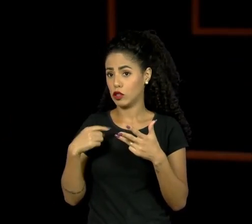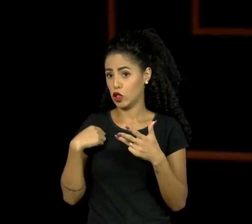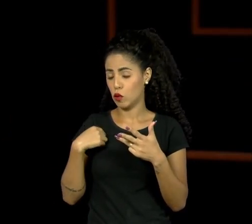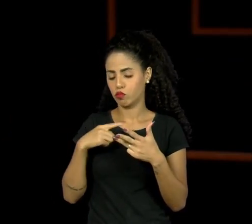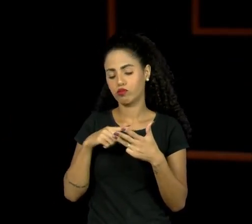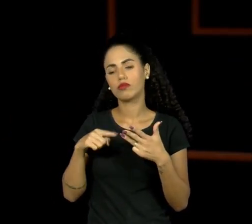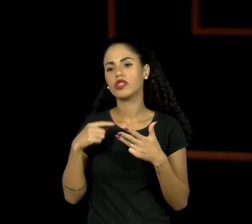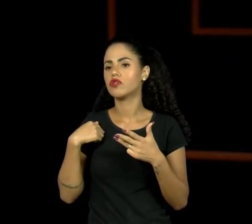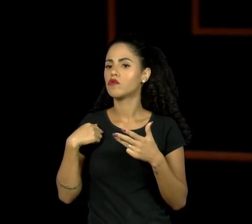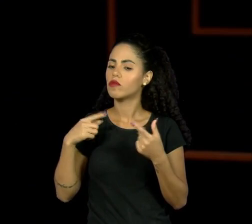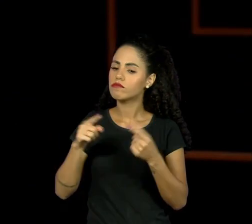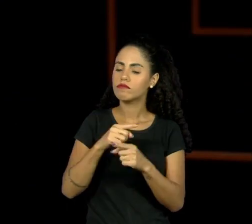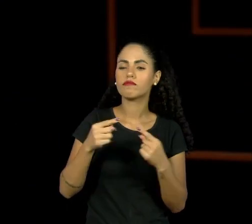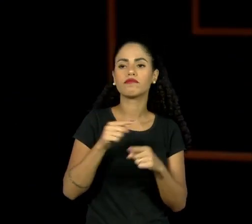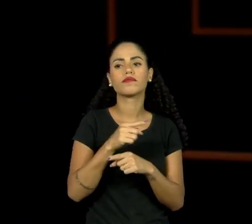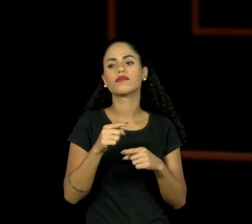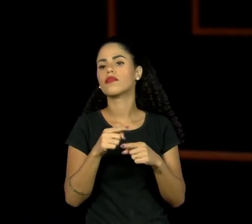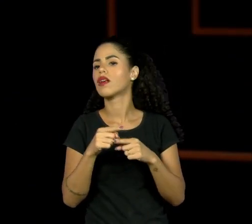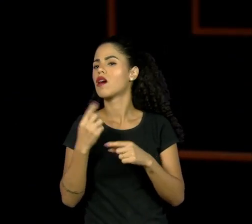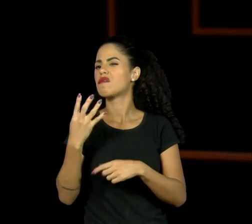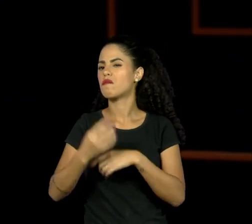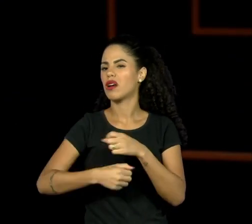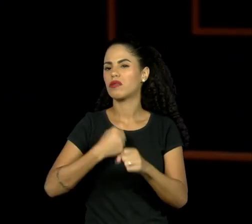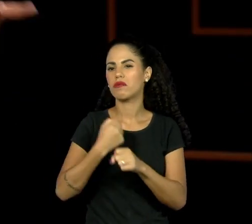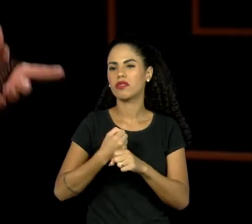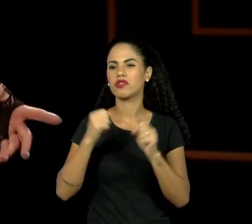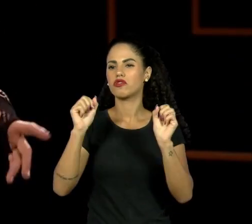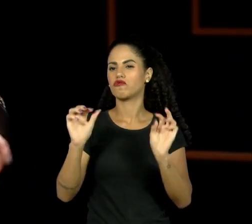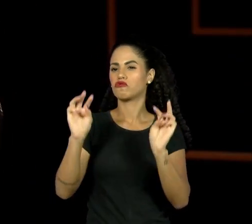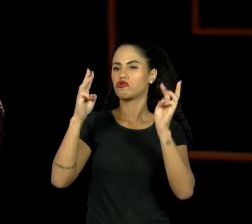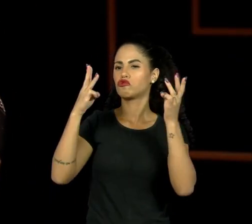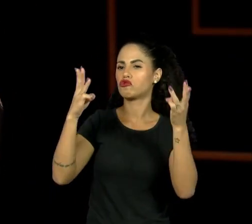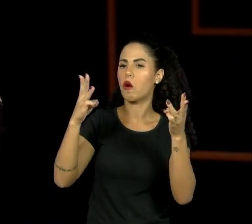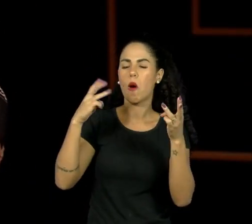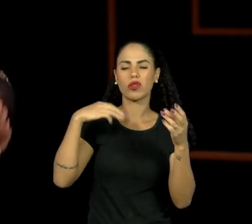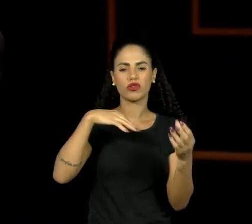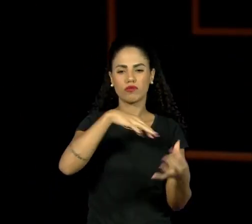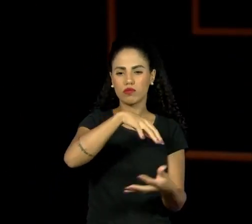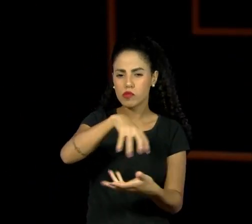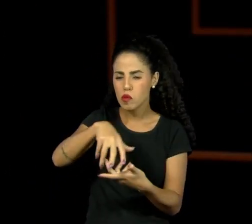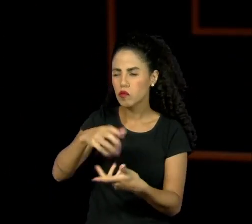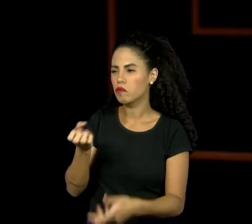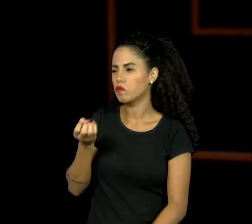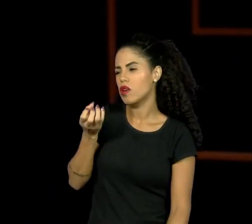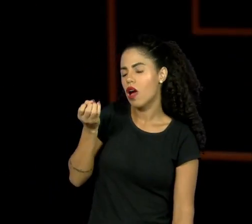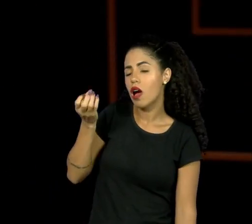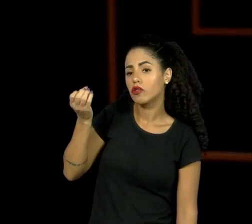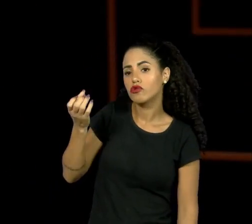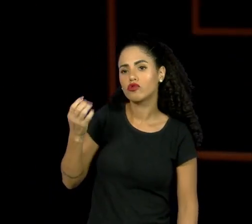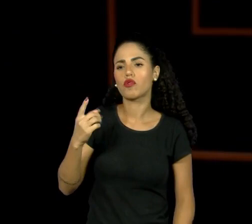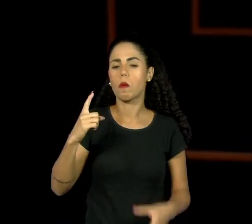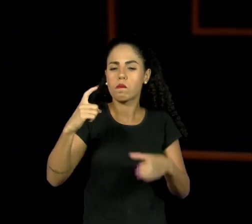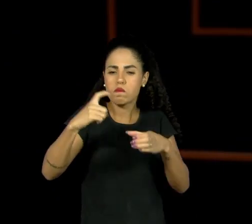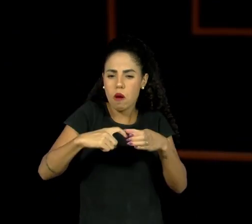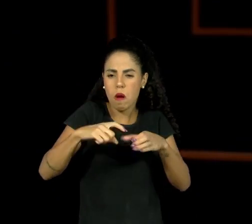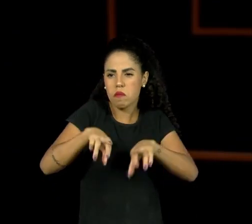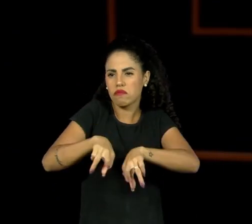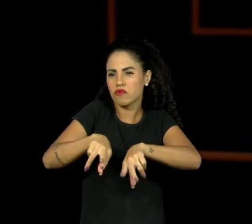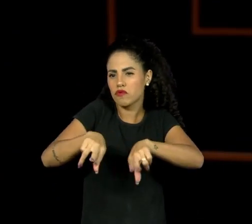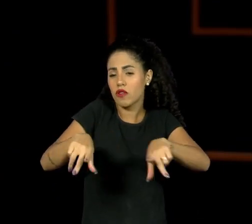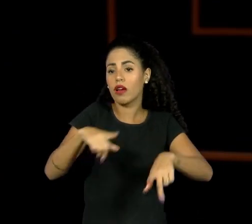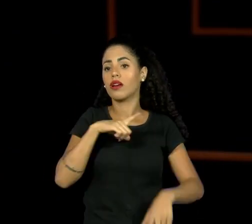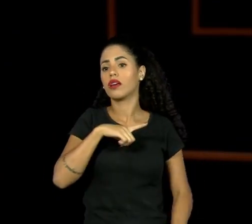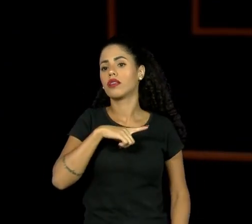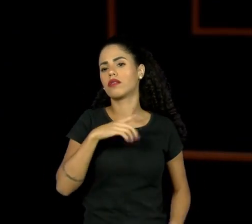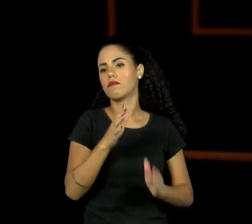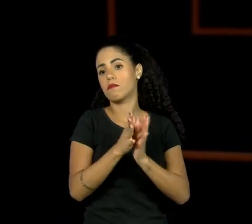foi, assim, um herói. Fizemos o Vamos Pro Mundo, fizemos um monte de discos, né, na época, que foram